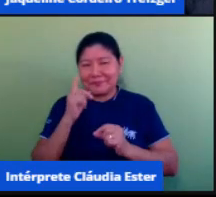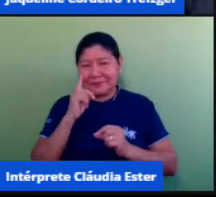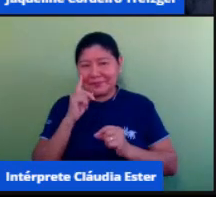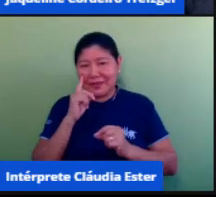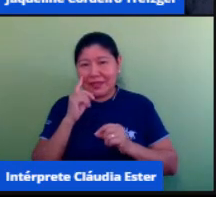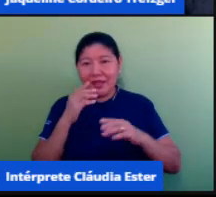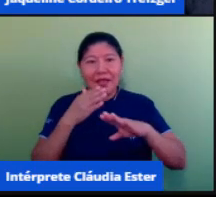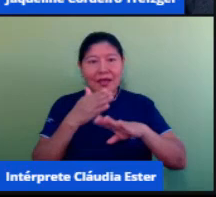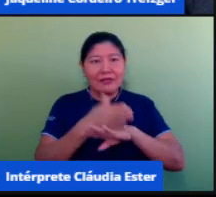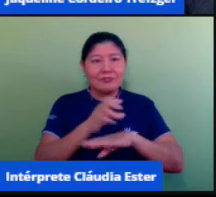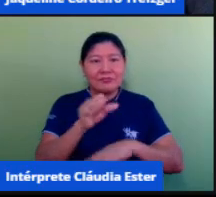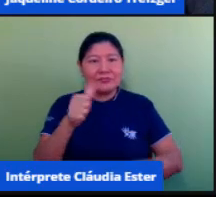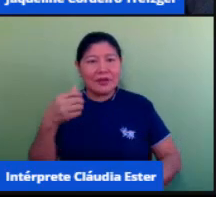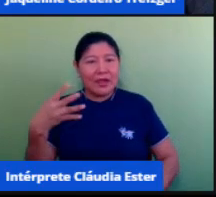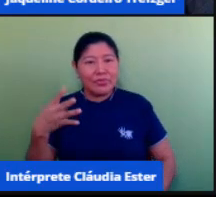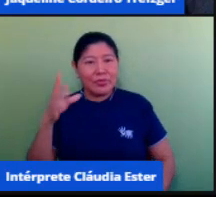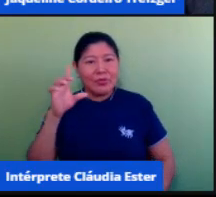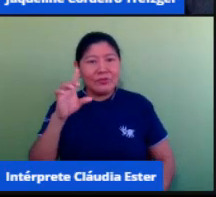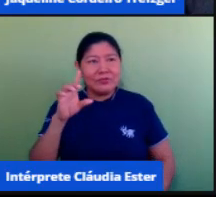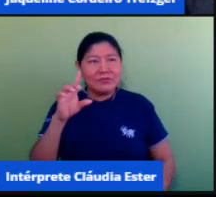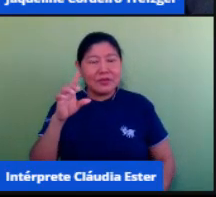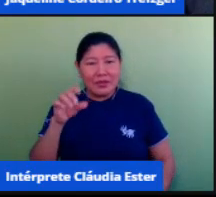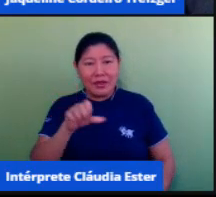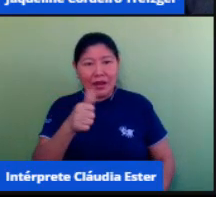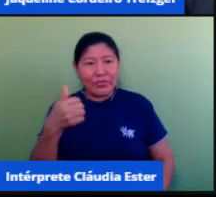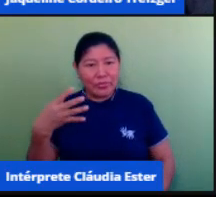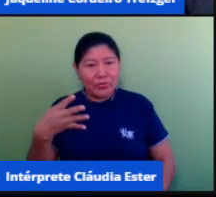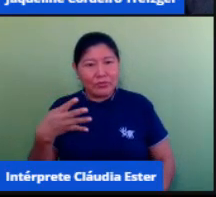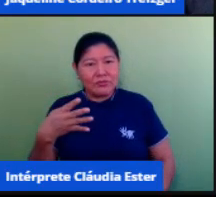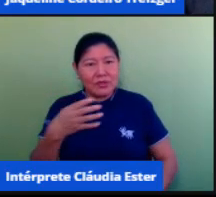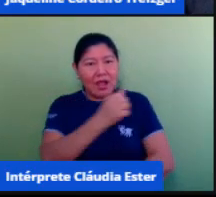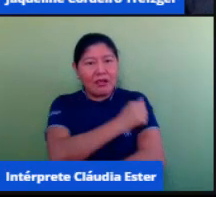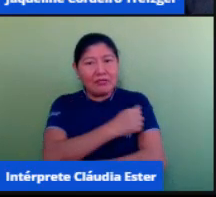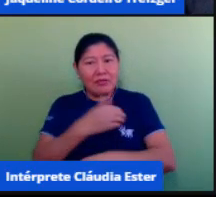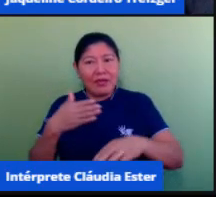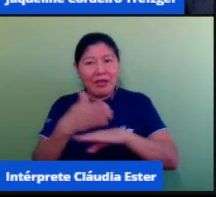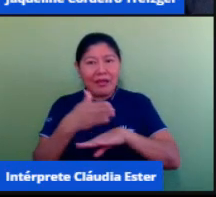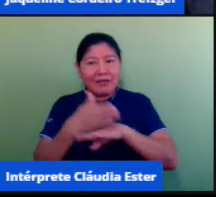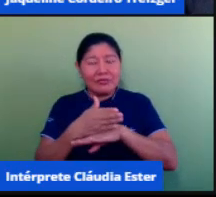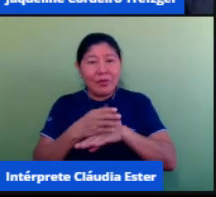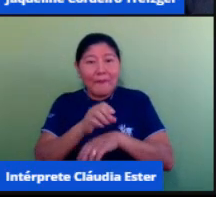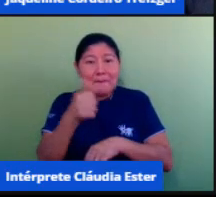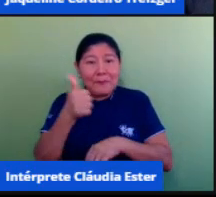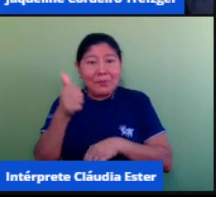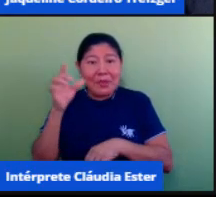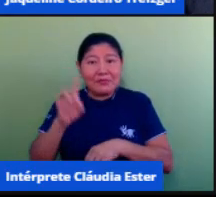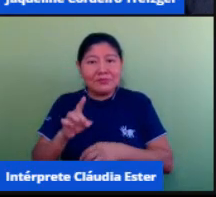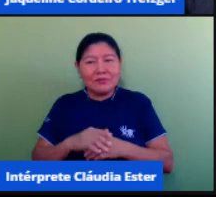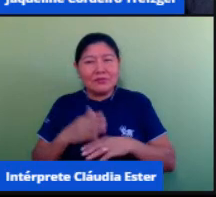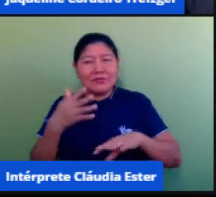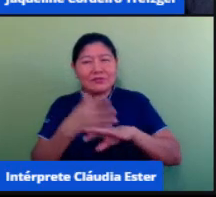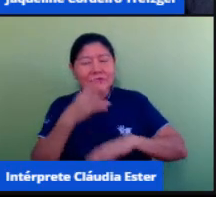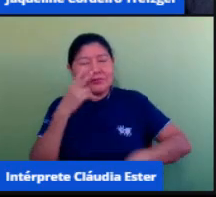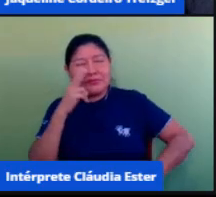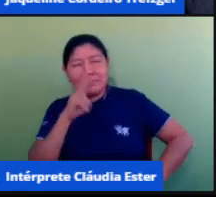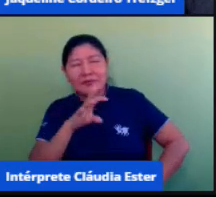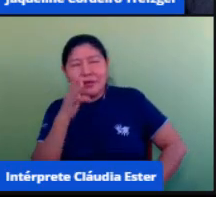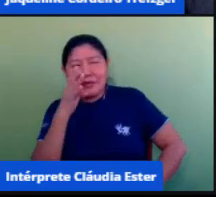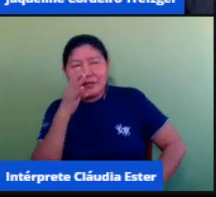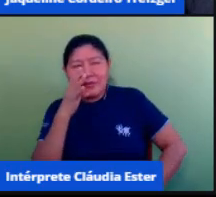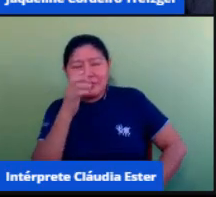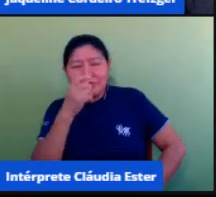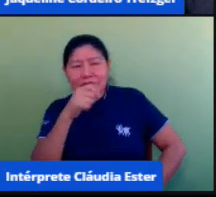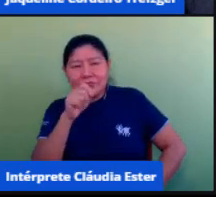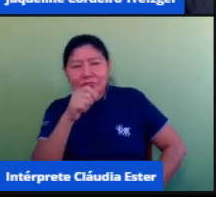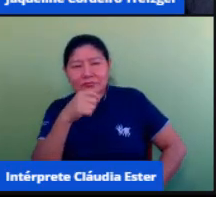Entraram 14 alunos. No primeiro dia que eu fiz, já entraram 14 alunos. Aí eu falei assim, gente, vamos ver quem está aqui, né? Aí eu fui colocando o nome, aí eu